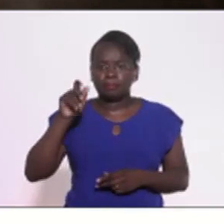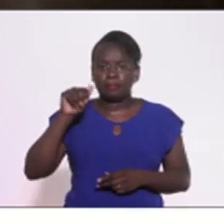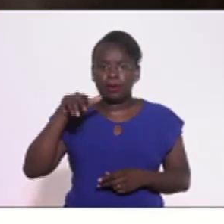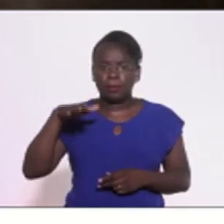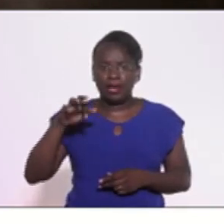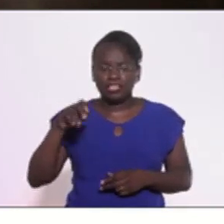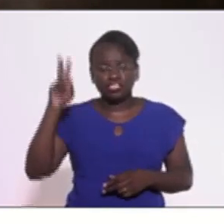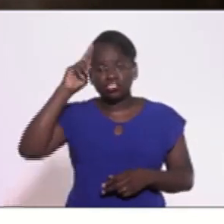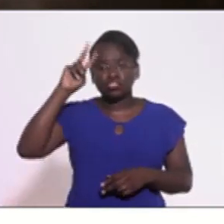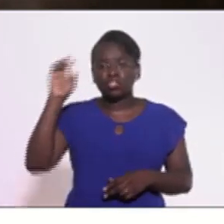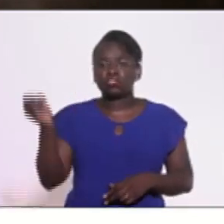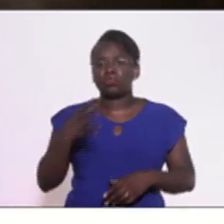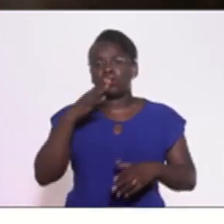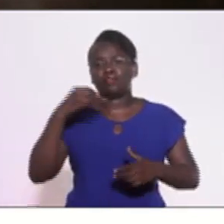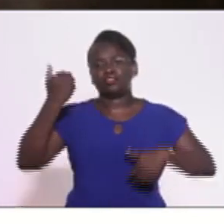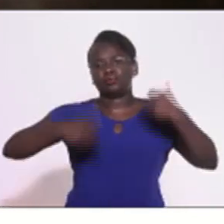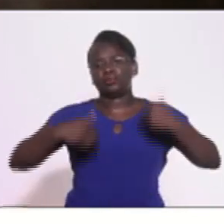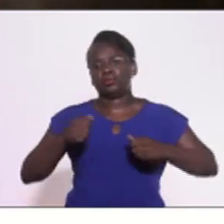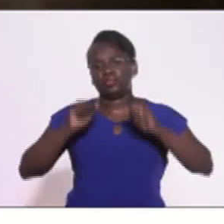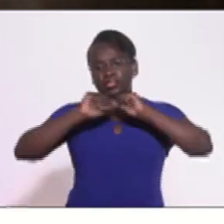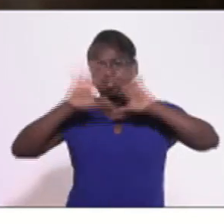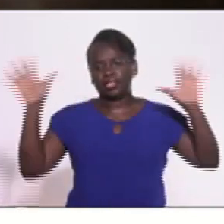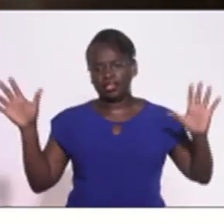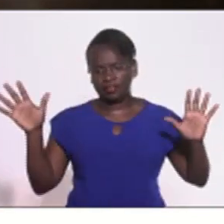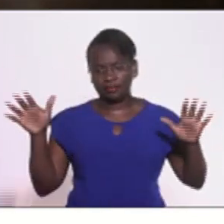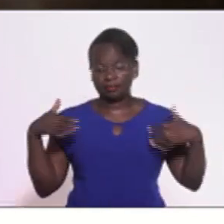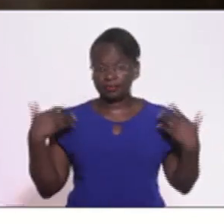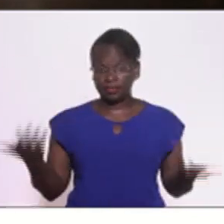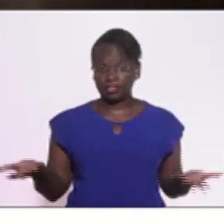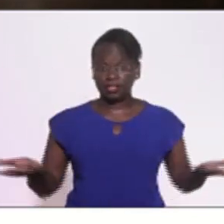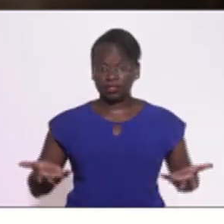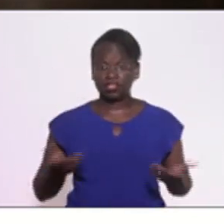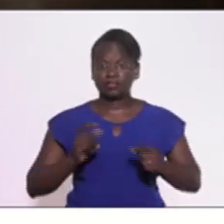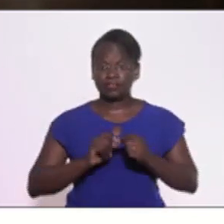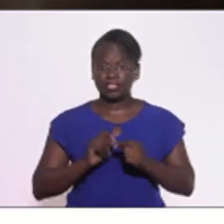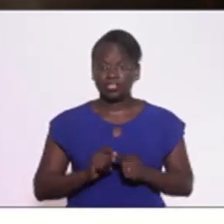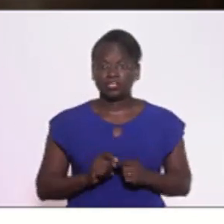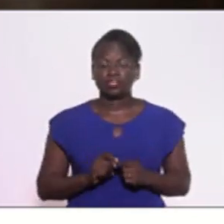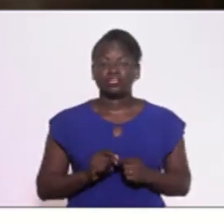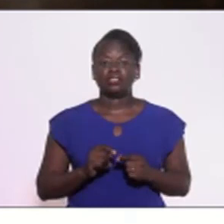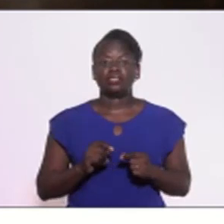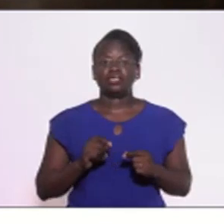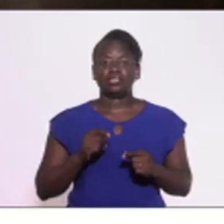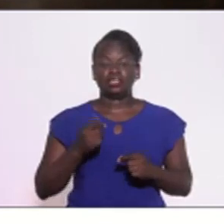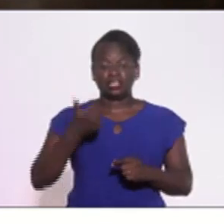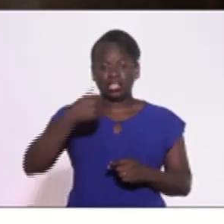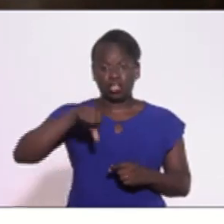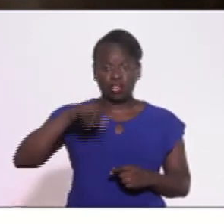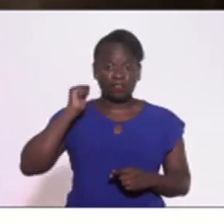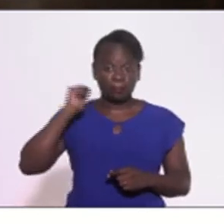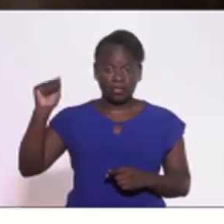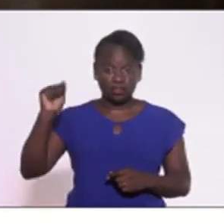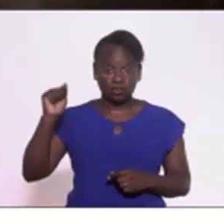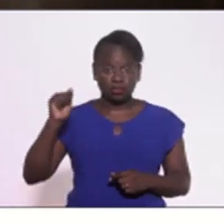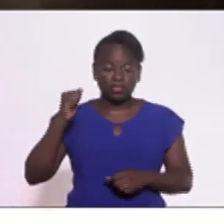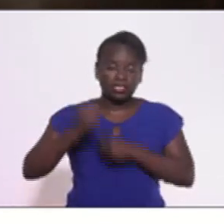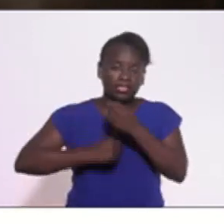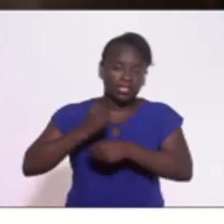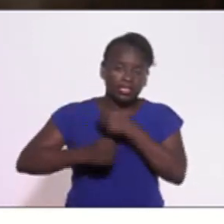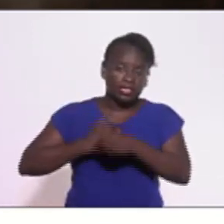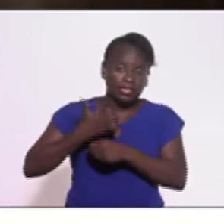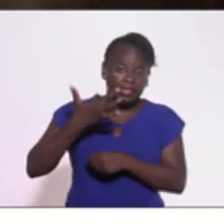uma nova história. E assim a gente fez, né? É dia 19 de abril, só que 10